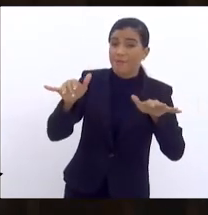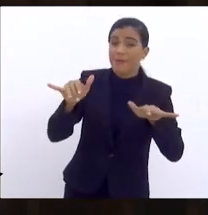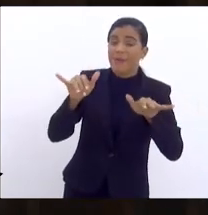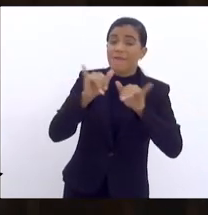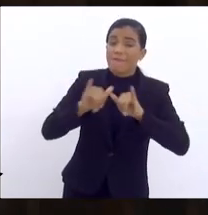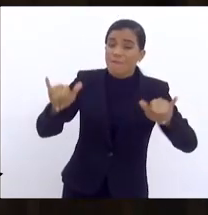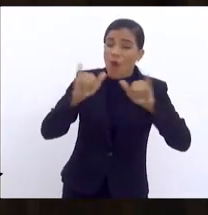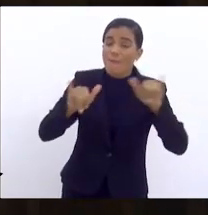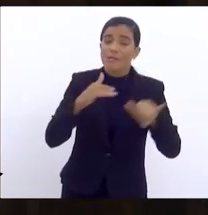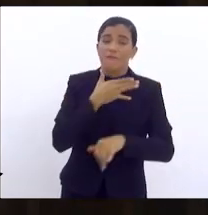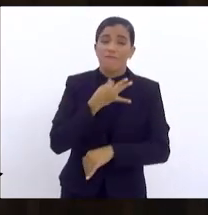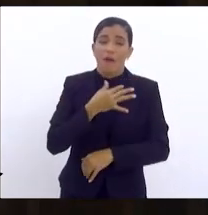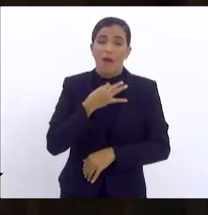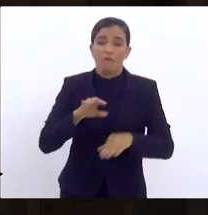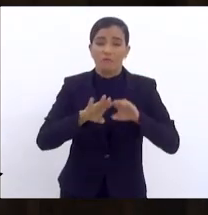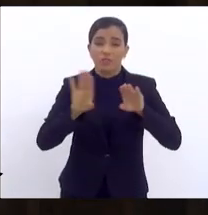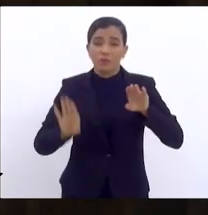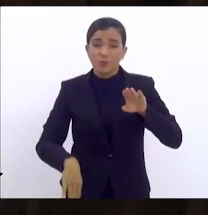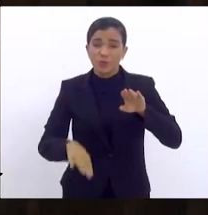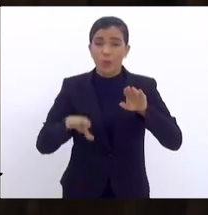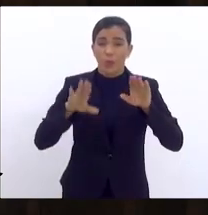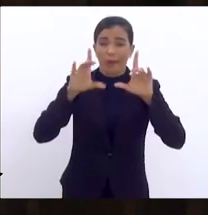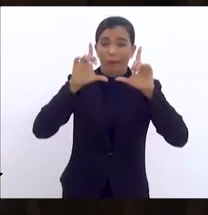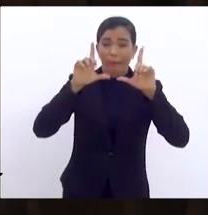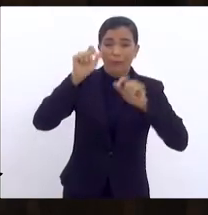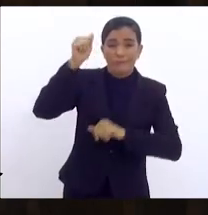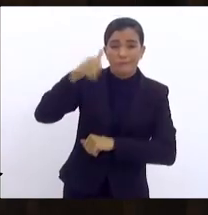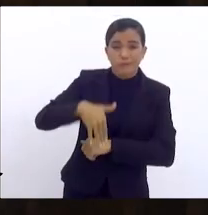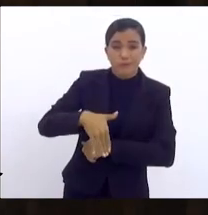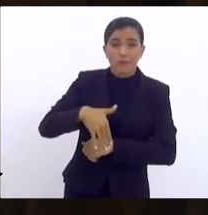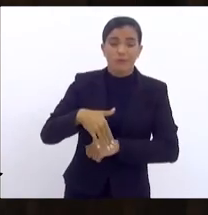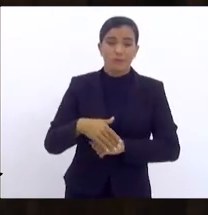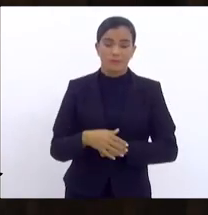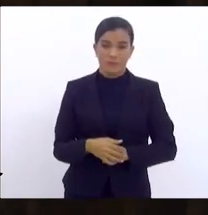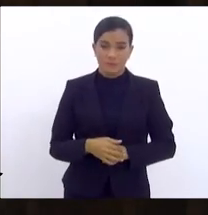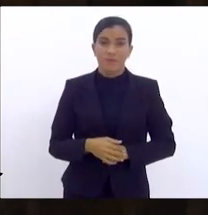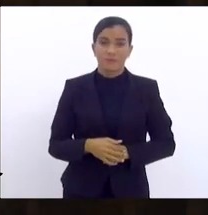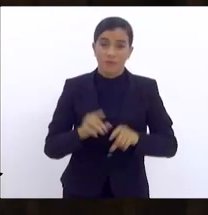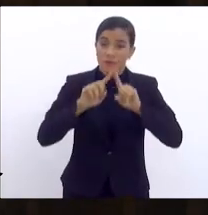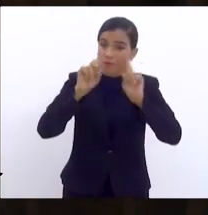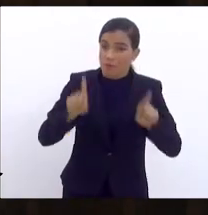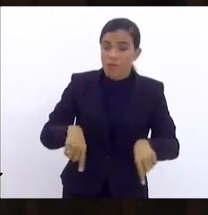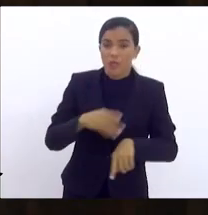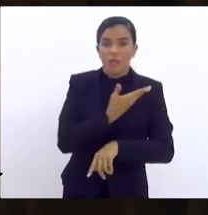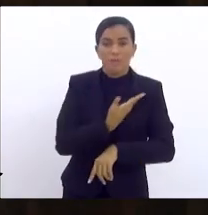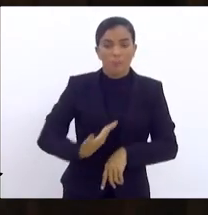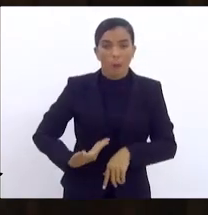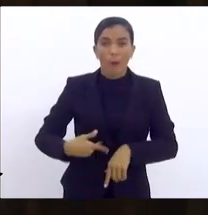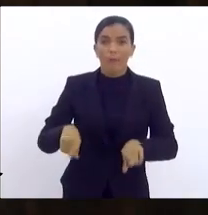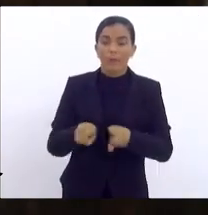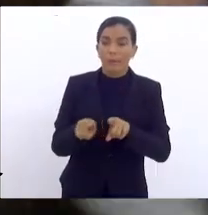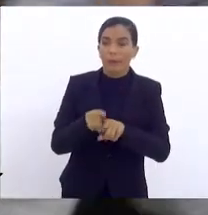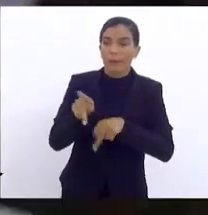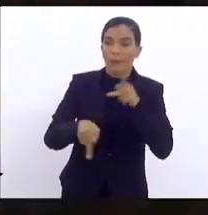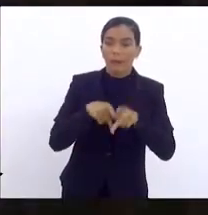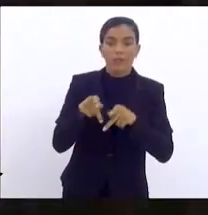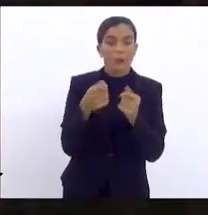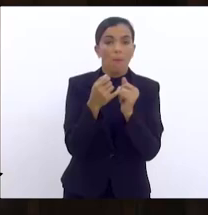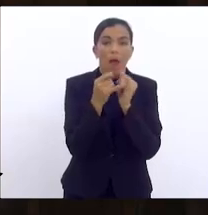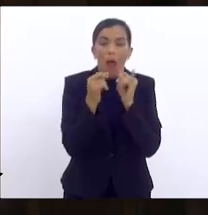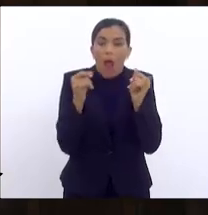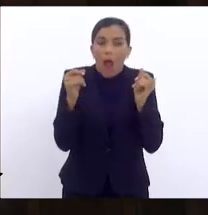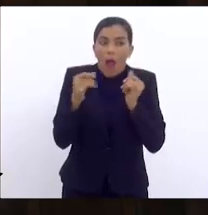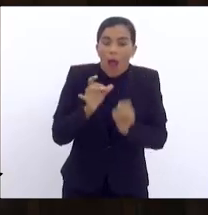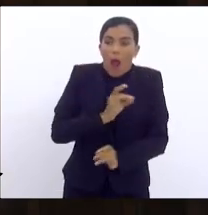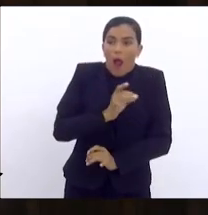de nigrimagem de pessoas ataca honra de funcionários públicos gera o pânico o medo de uma sociedade que